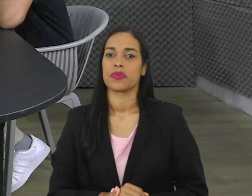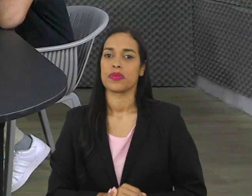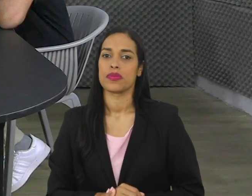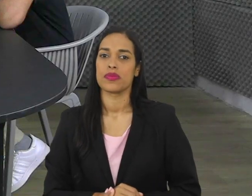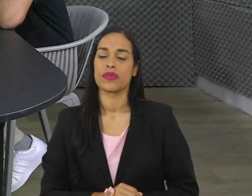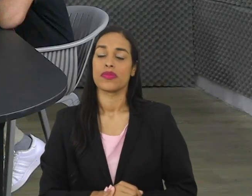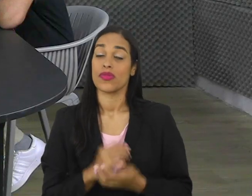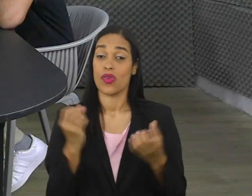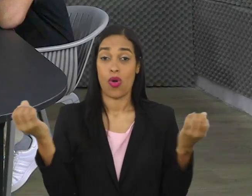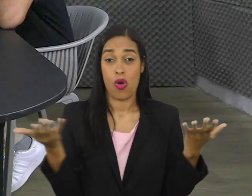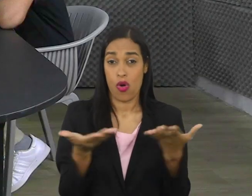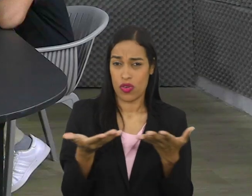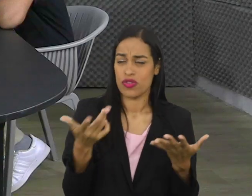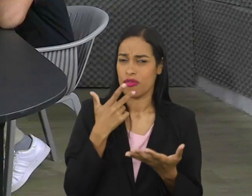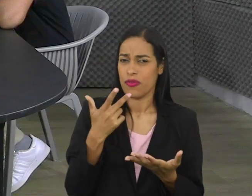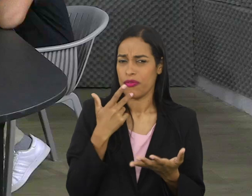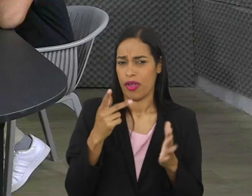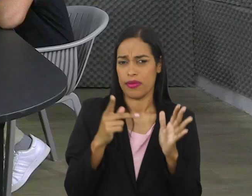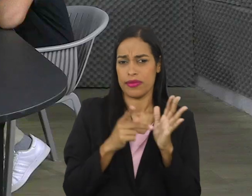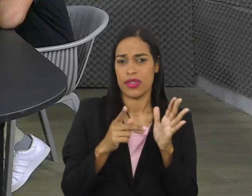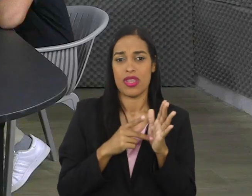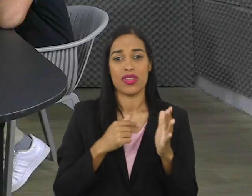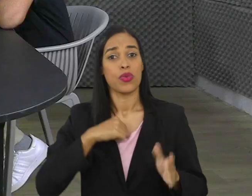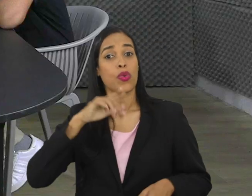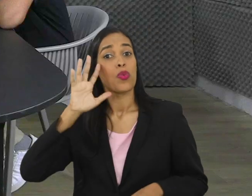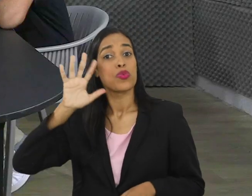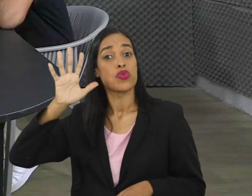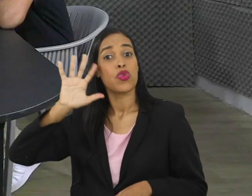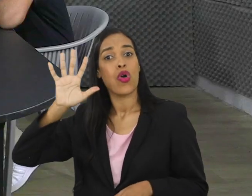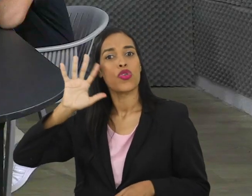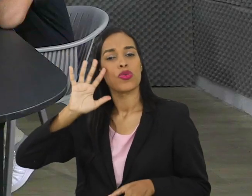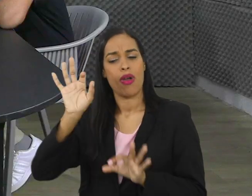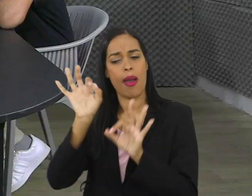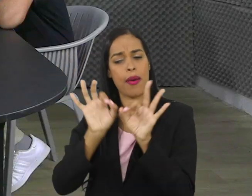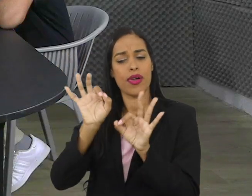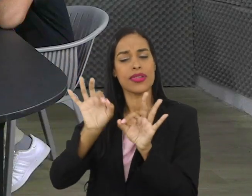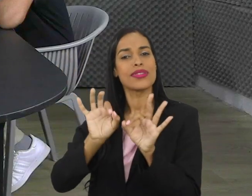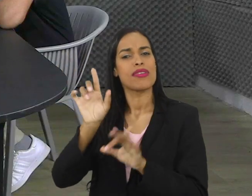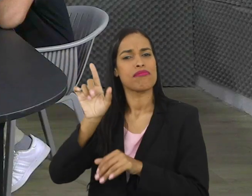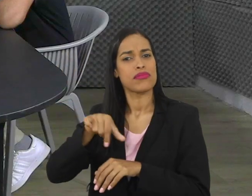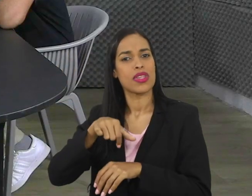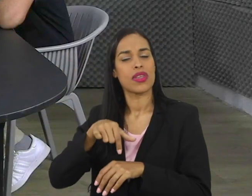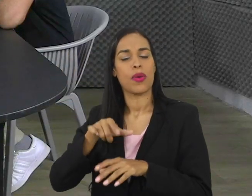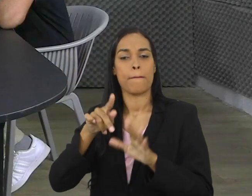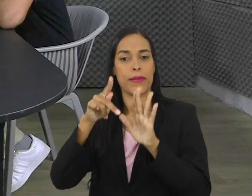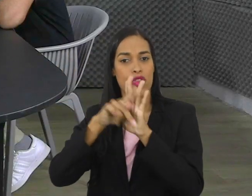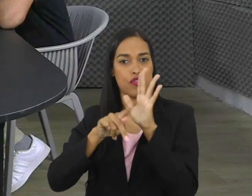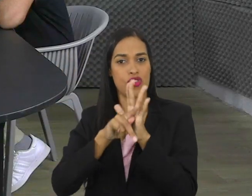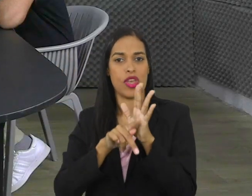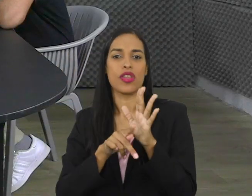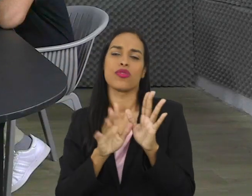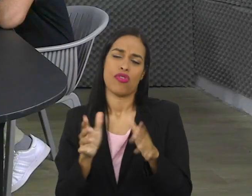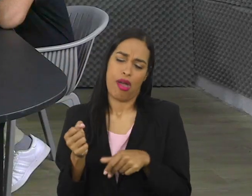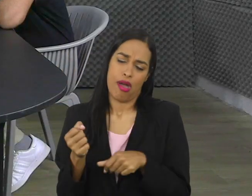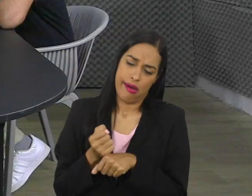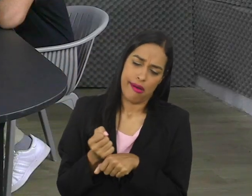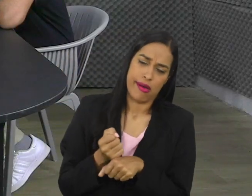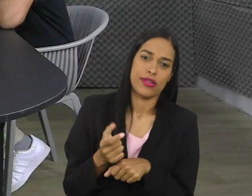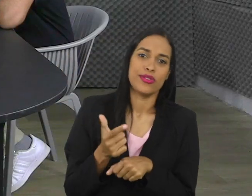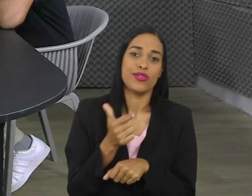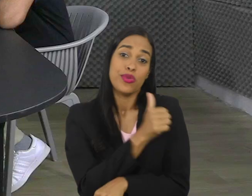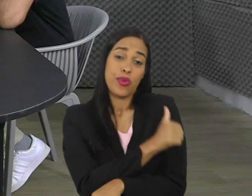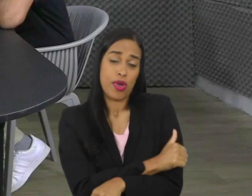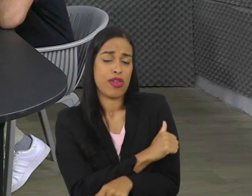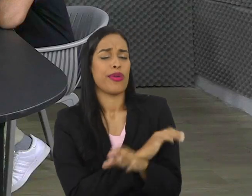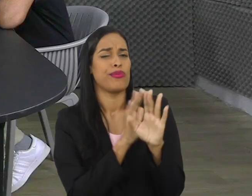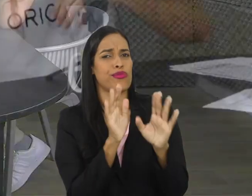eu falo sem demagogia, Hugo, que eu tinha um sonho que era montar um projeto como esse dentro da escola. Já de muitos anos, desde o